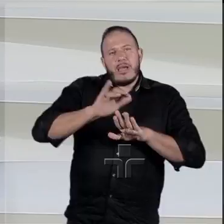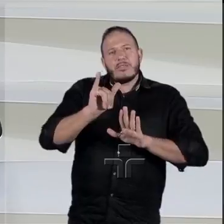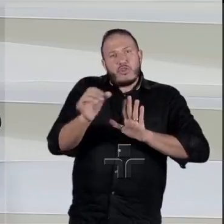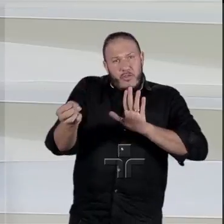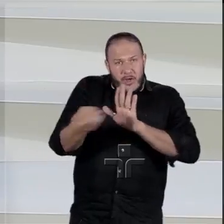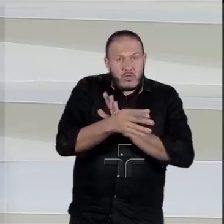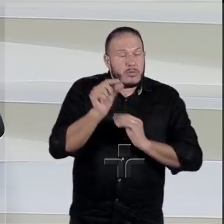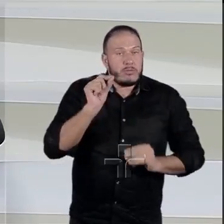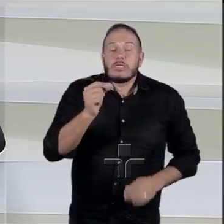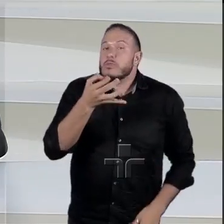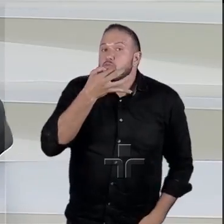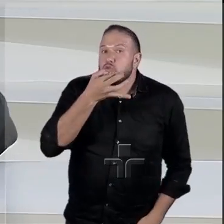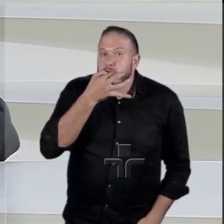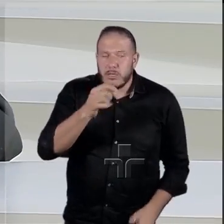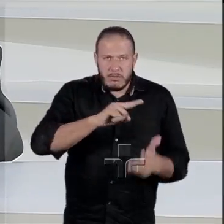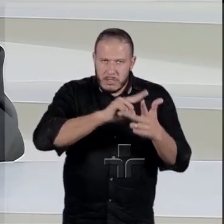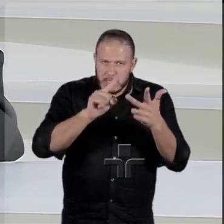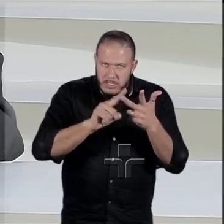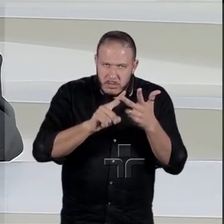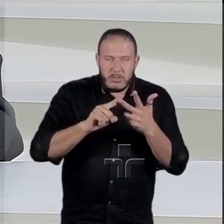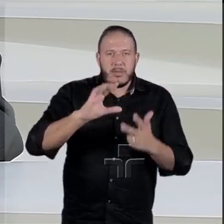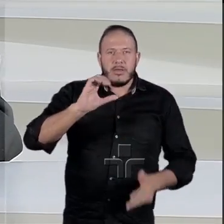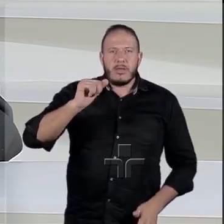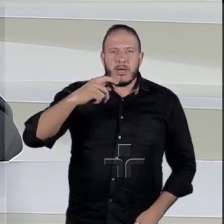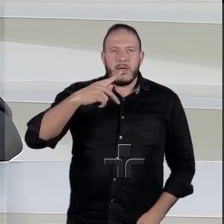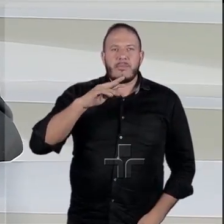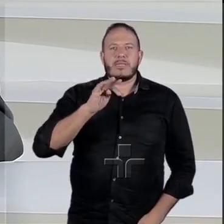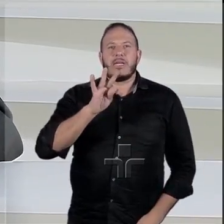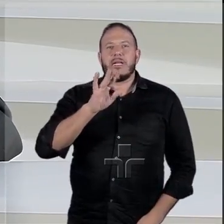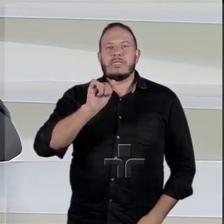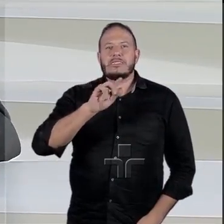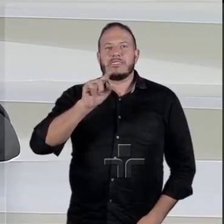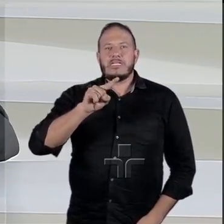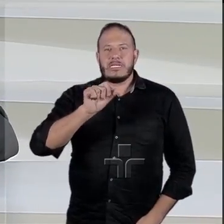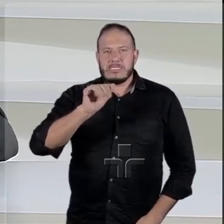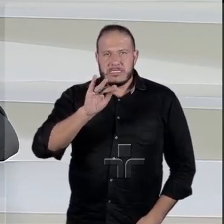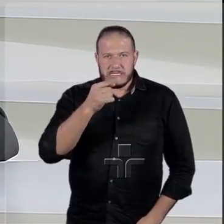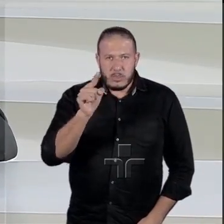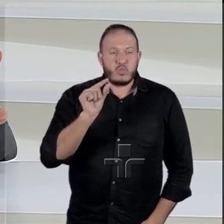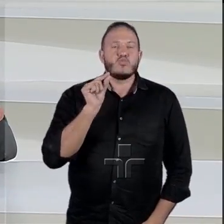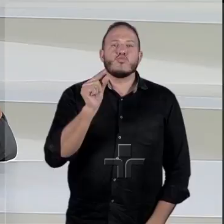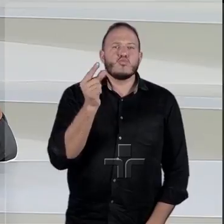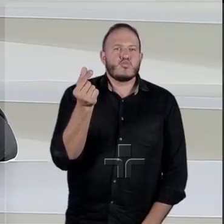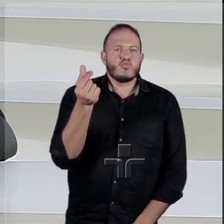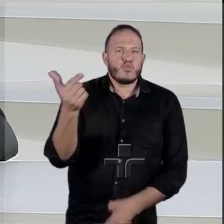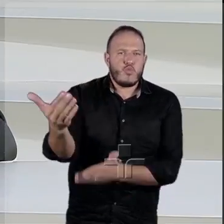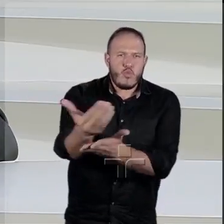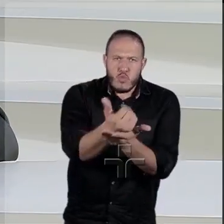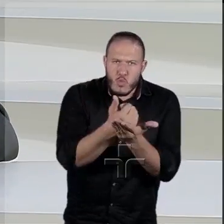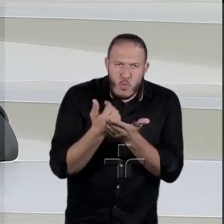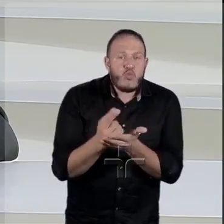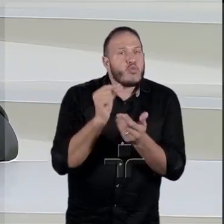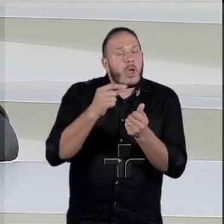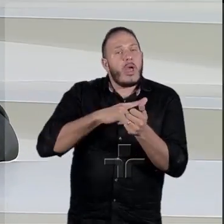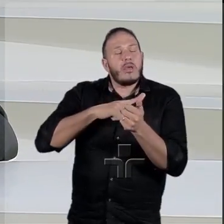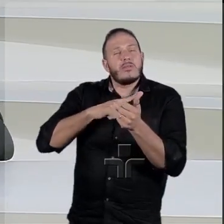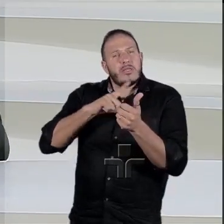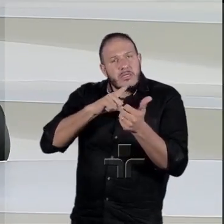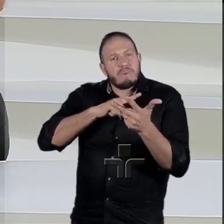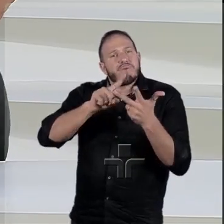que esse terceiro pilar, que seria de capitalização, ele seria apenas, muito simples, a